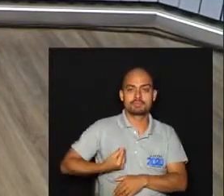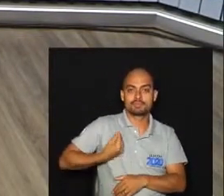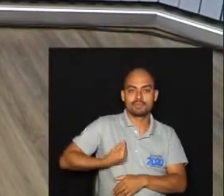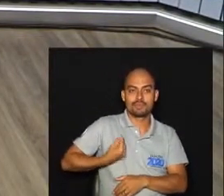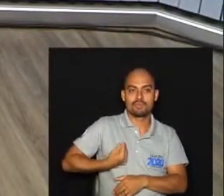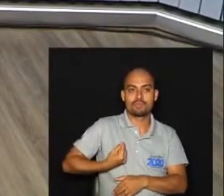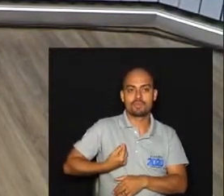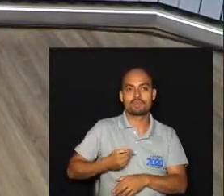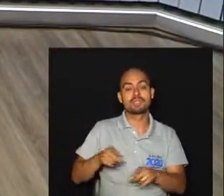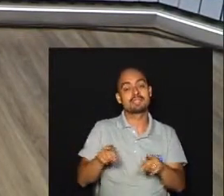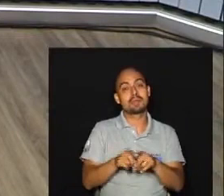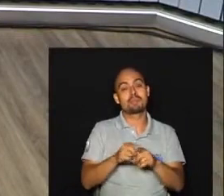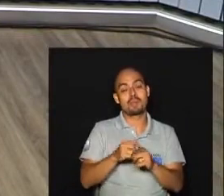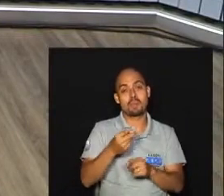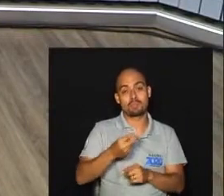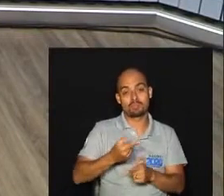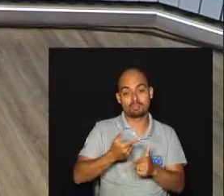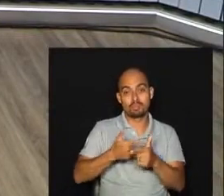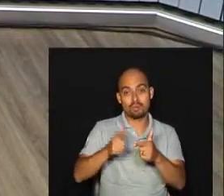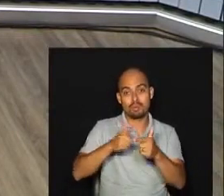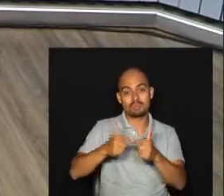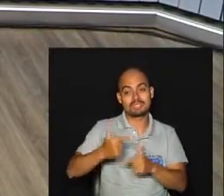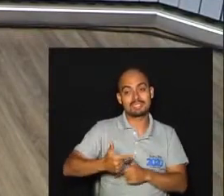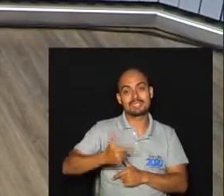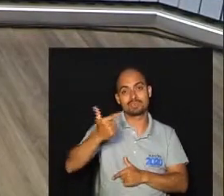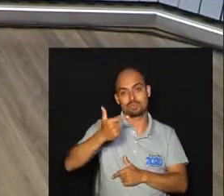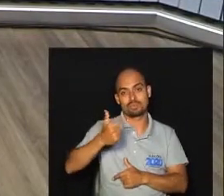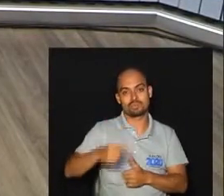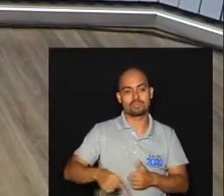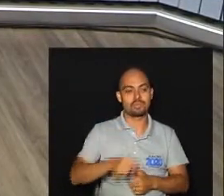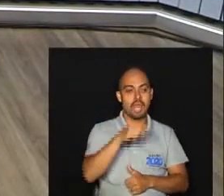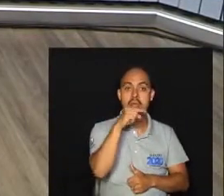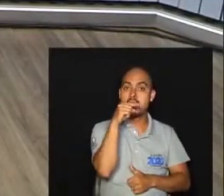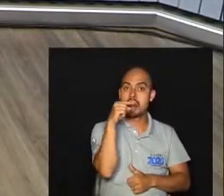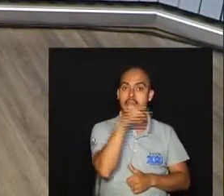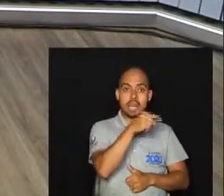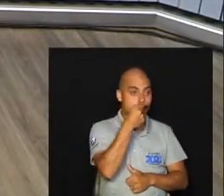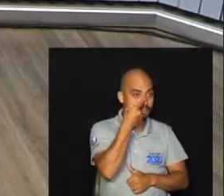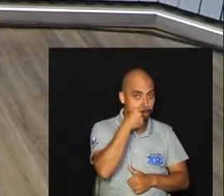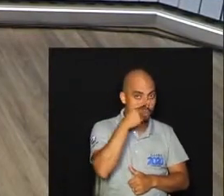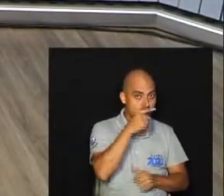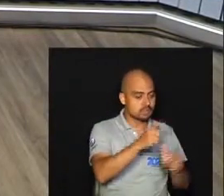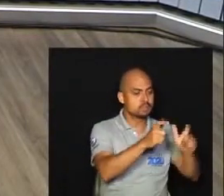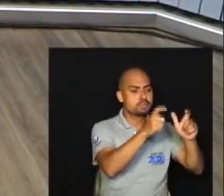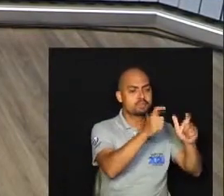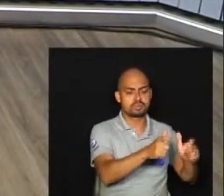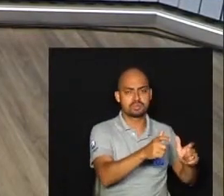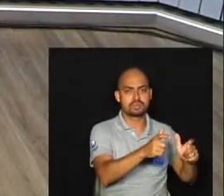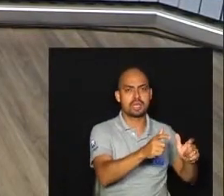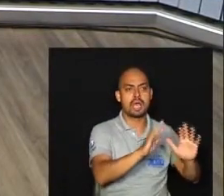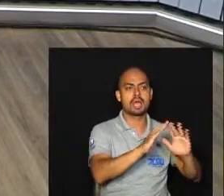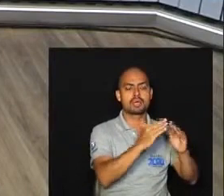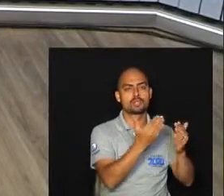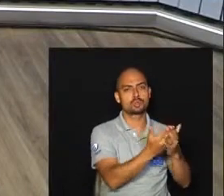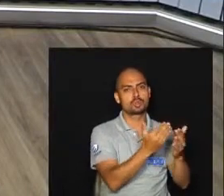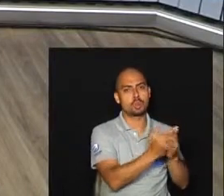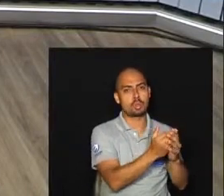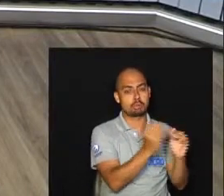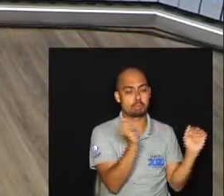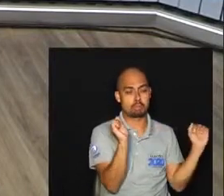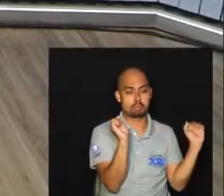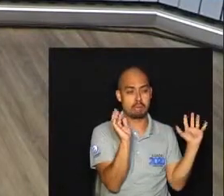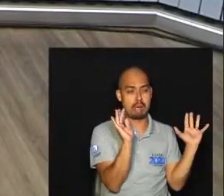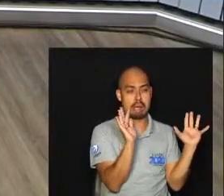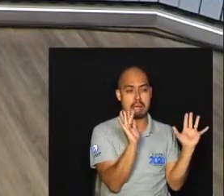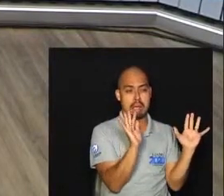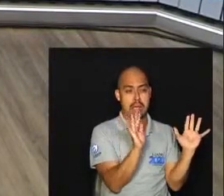especial e é o segundo problema, né? O primeiro, lá no distrito do Ouro Verde, no local de votação em que a Mina estava, eram